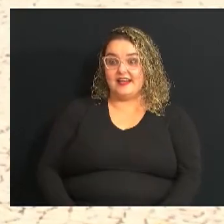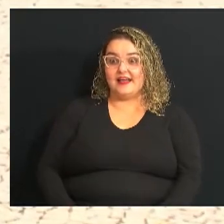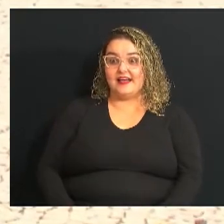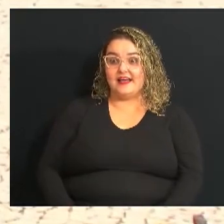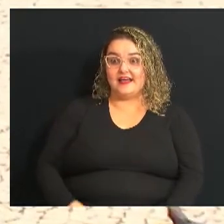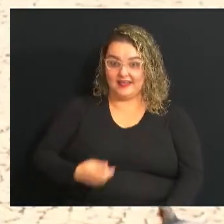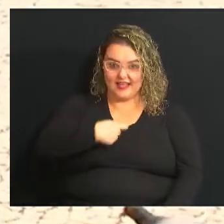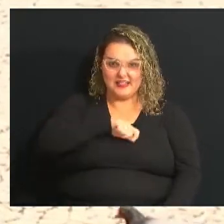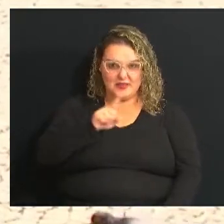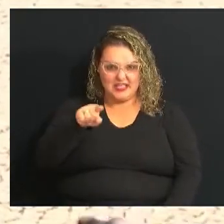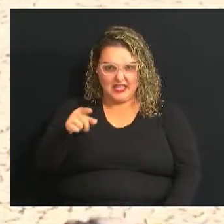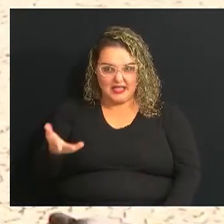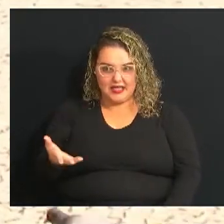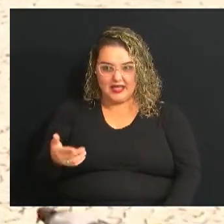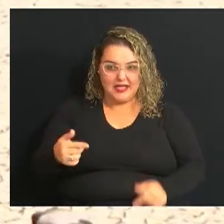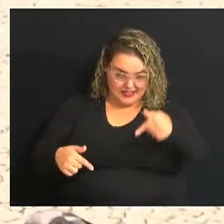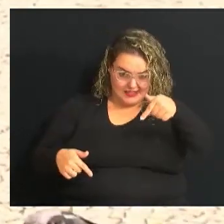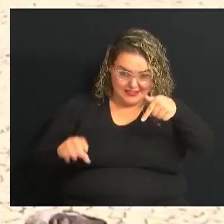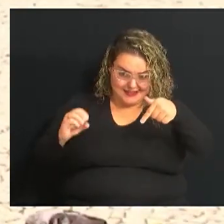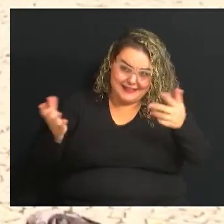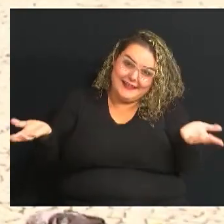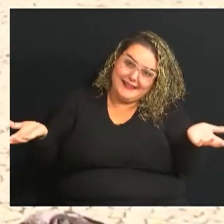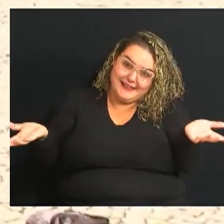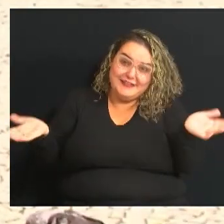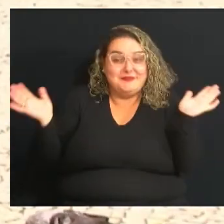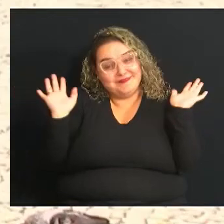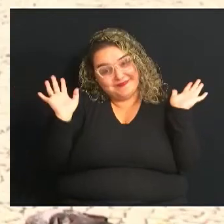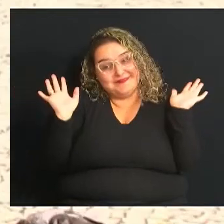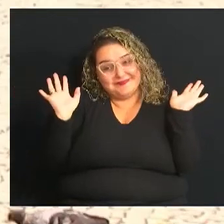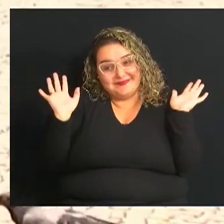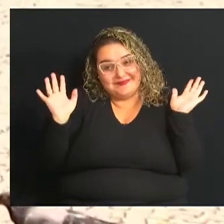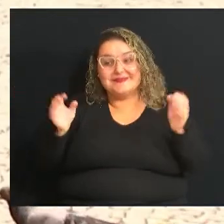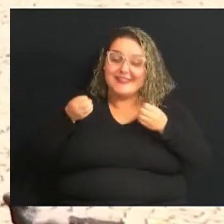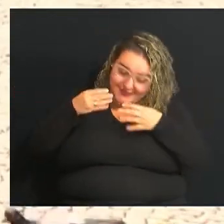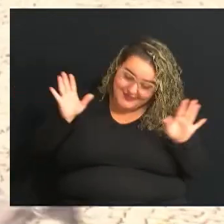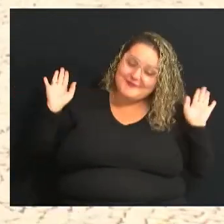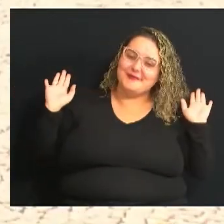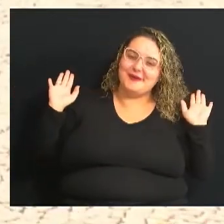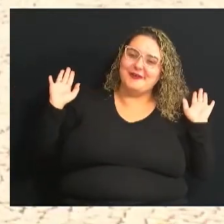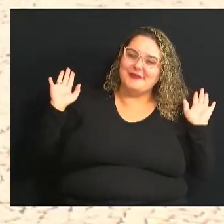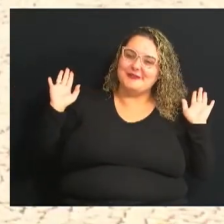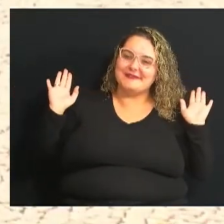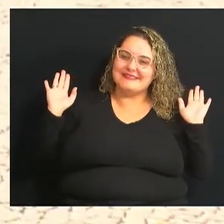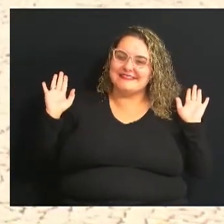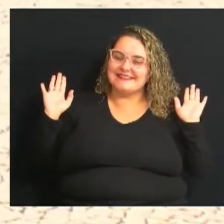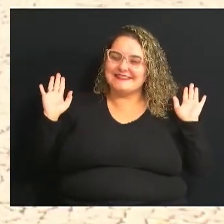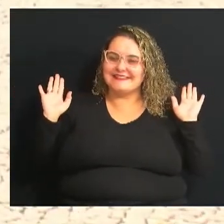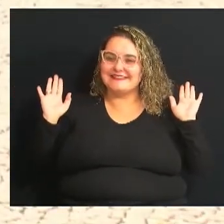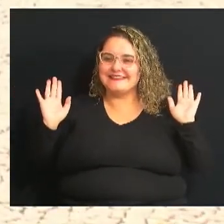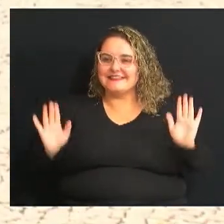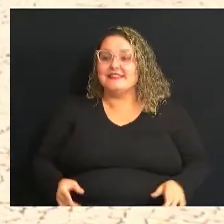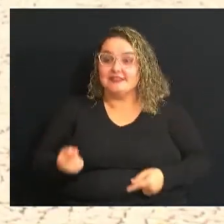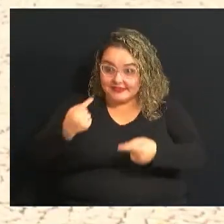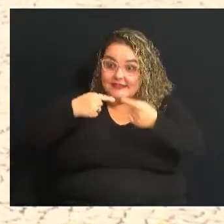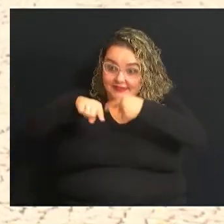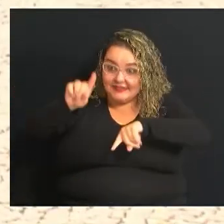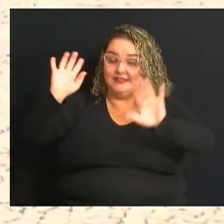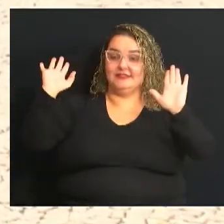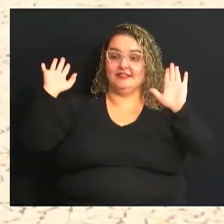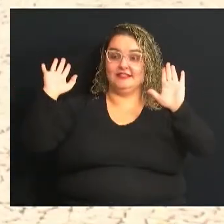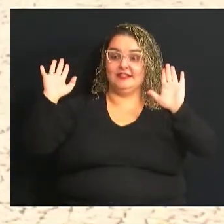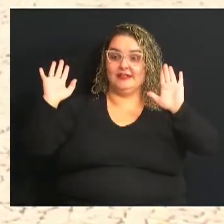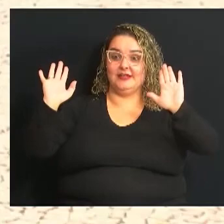a instalação do telão desde o começo. É como diz o rapaz ali, a maior possível, né? A gente espera